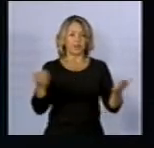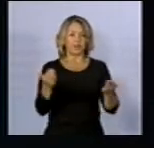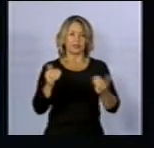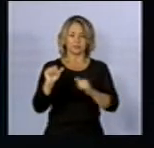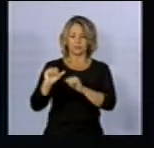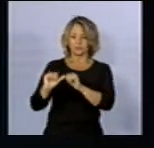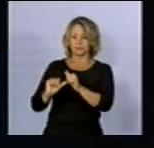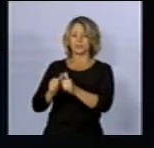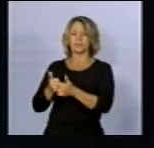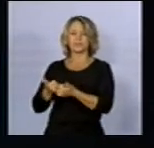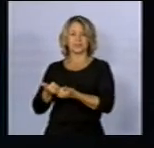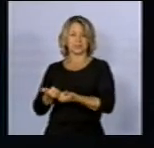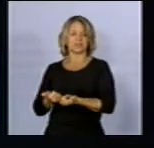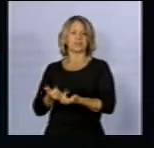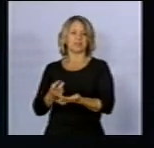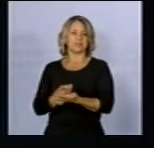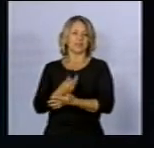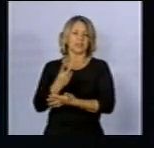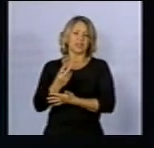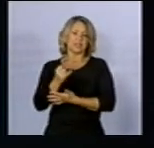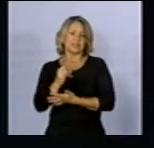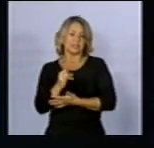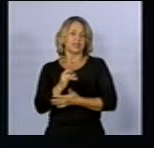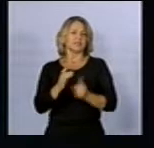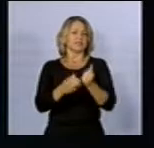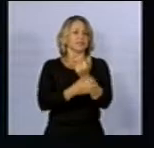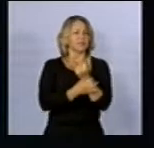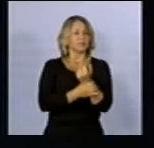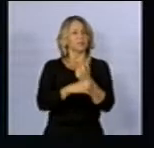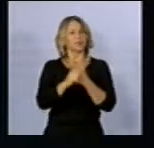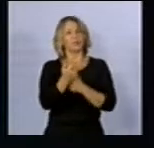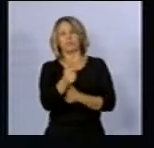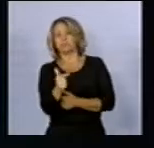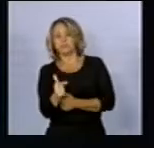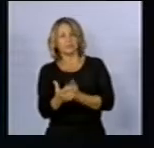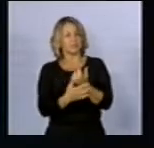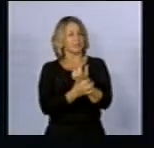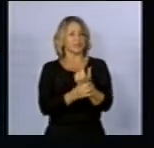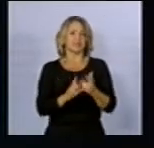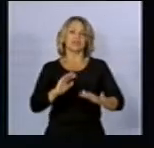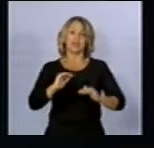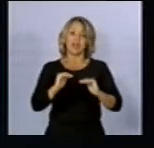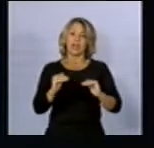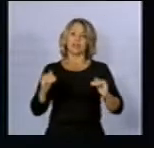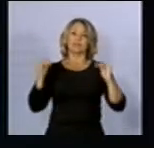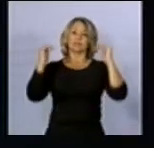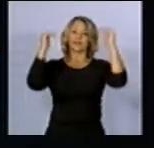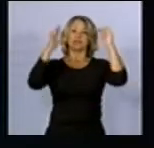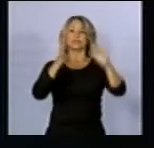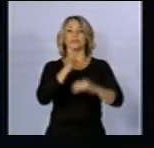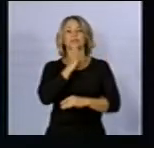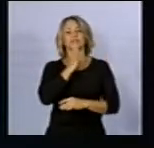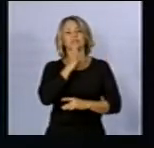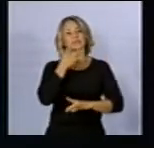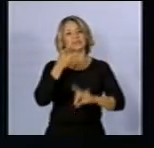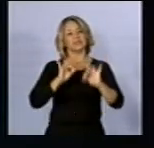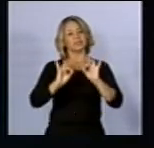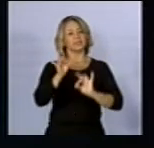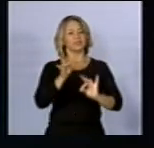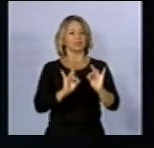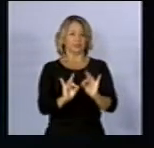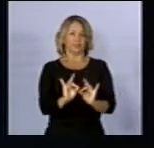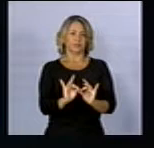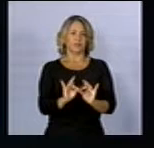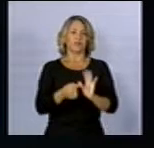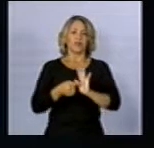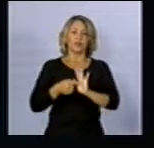caracterização do que é seguro ou não seguro, ela é um objeto do avanço do conhecimento científico. No